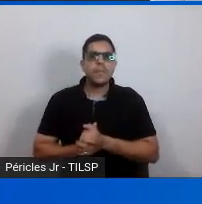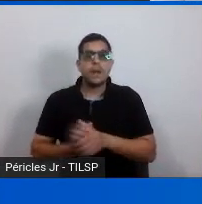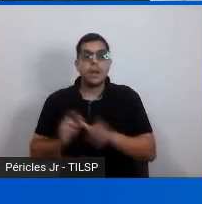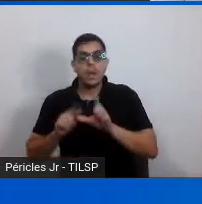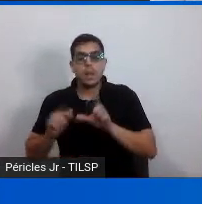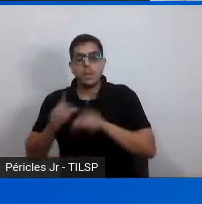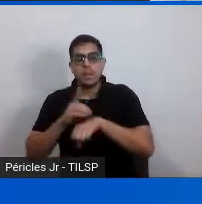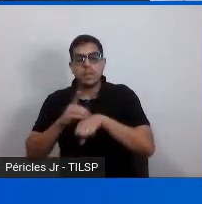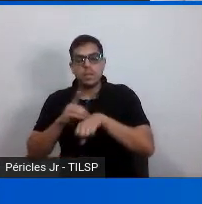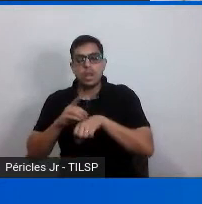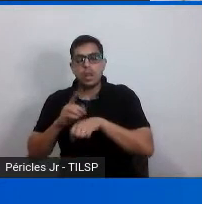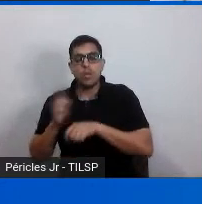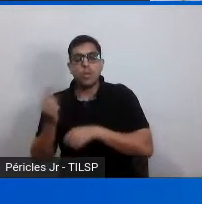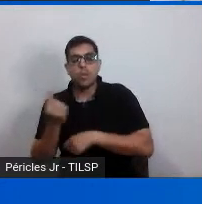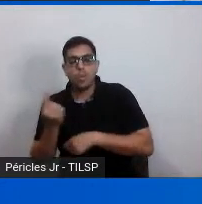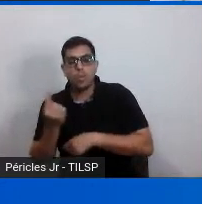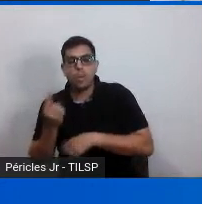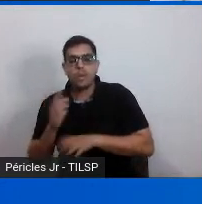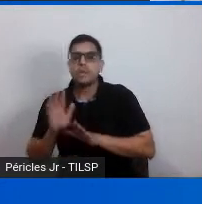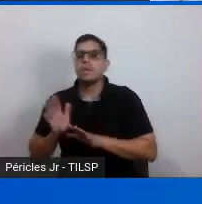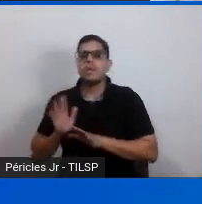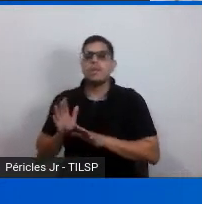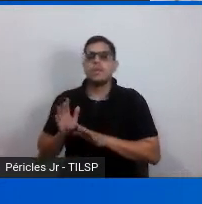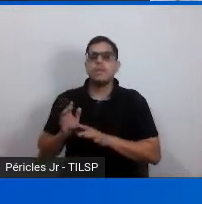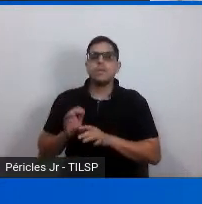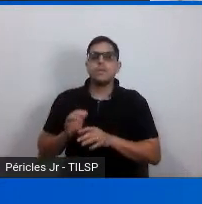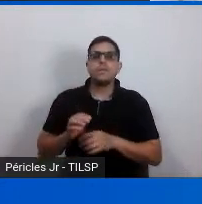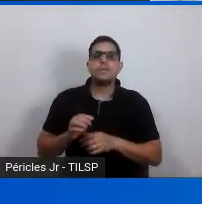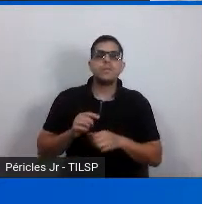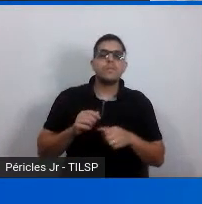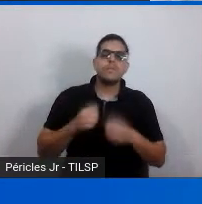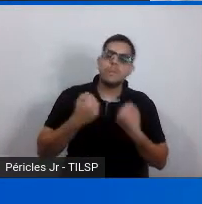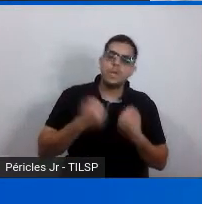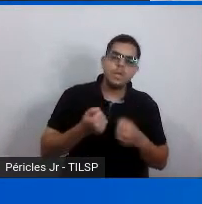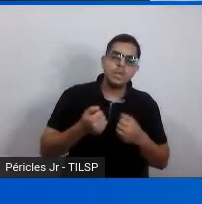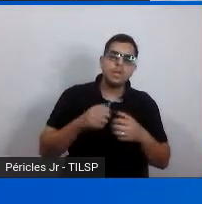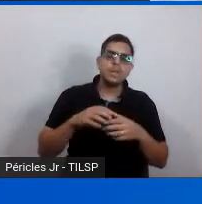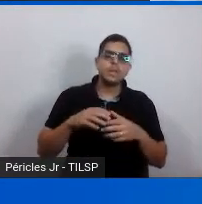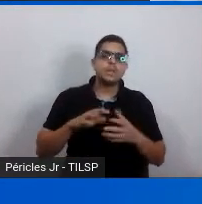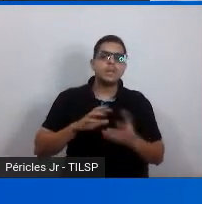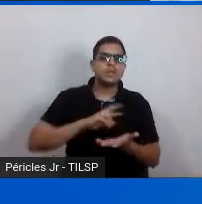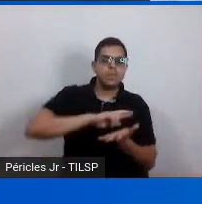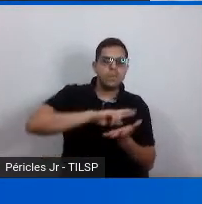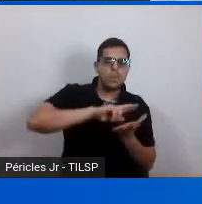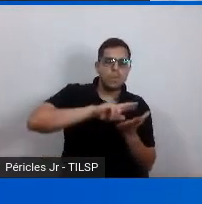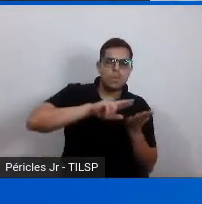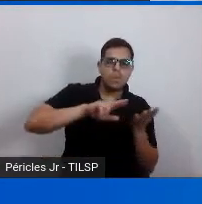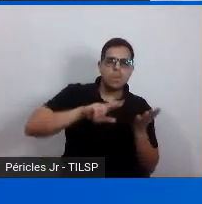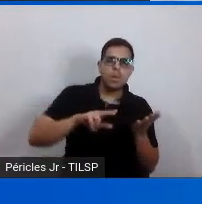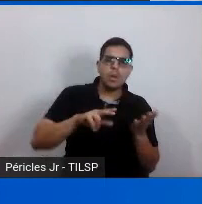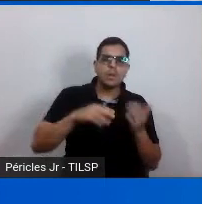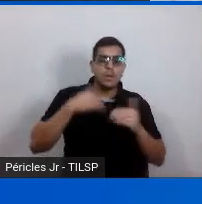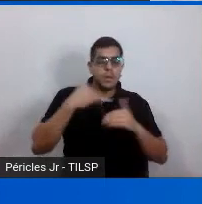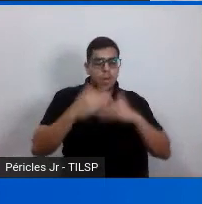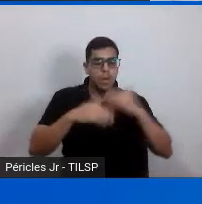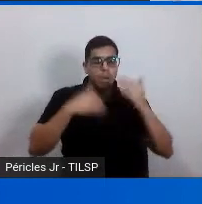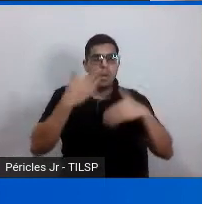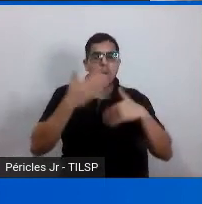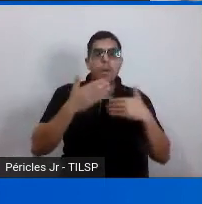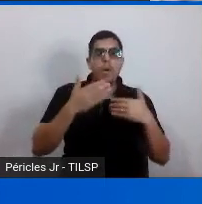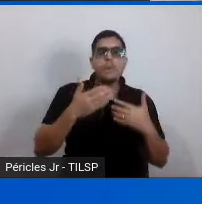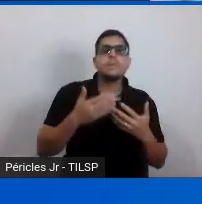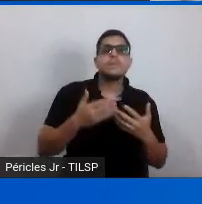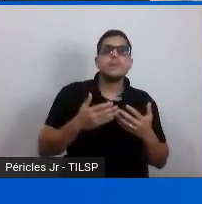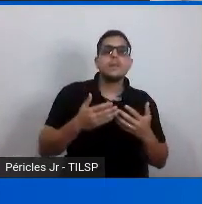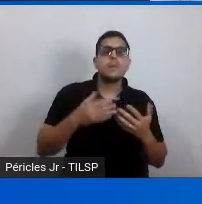por exemplo para educação à distância nossas expectativas é domínio e desenvolvimento de competências na leitura das mais variadas